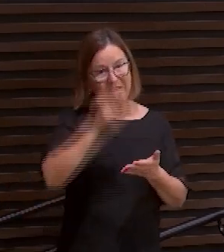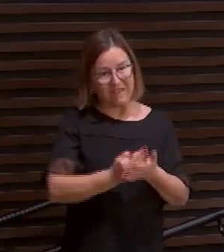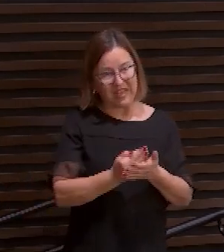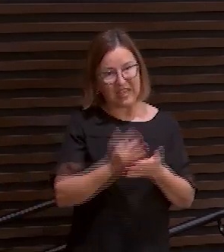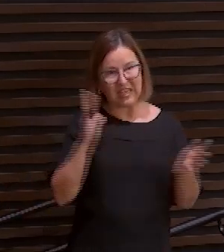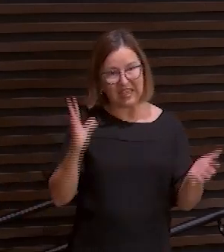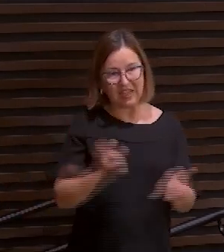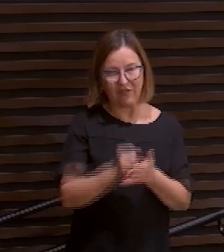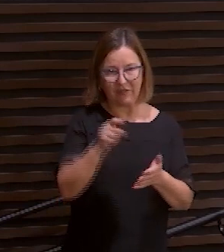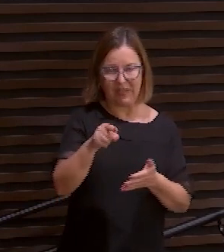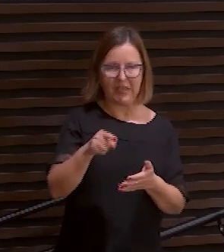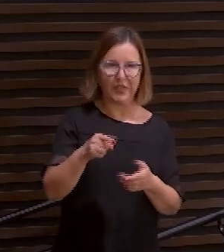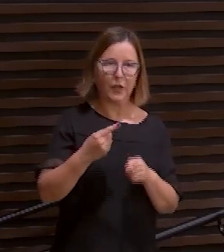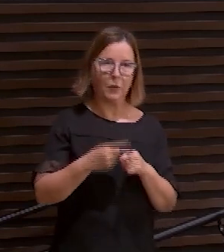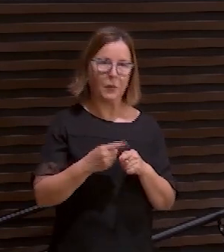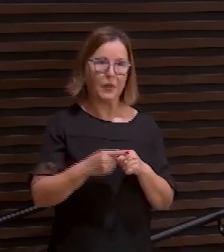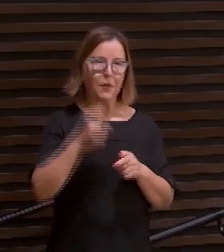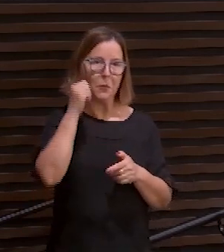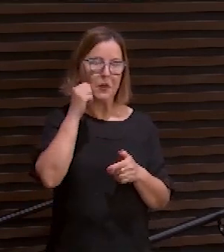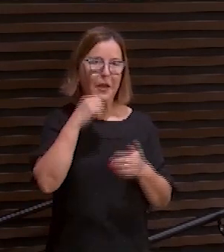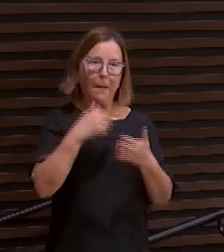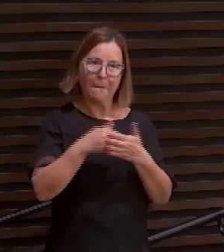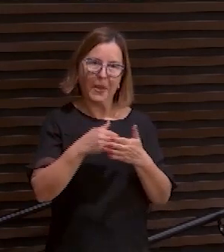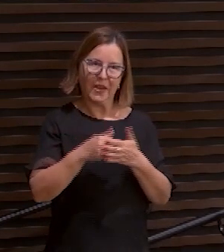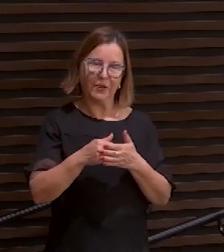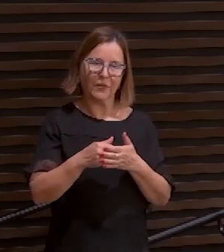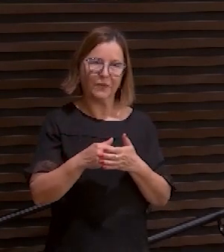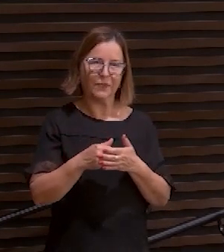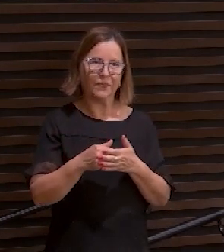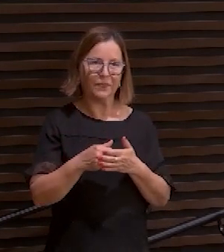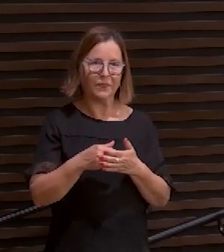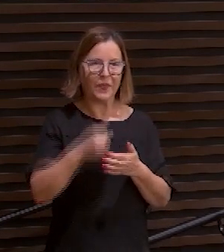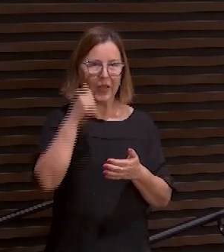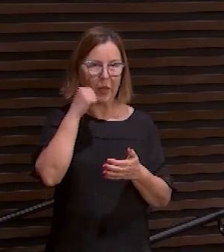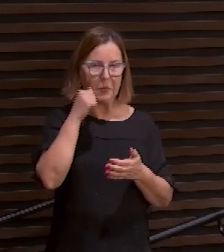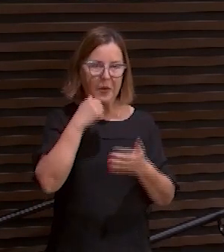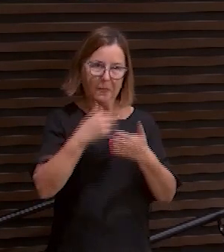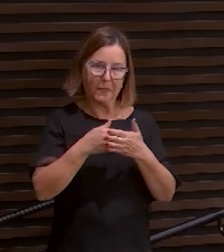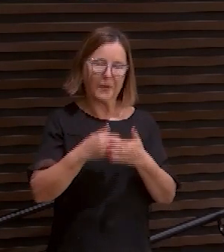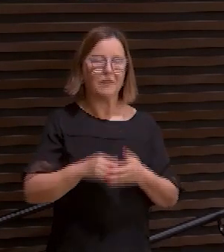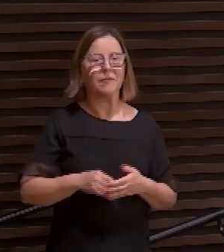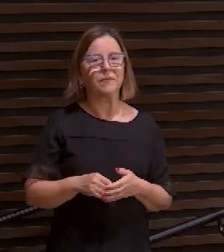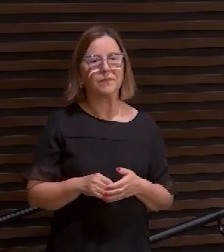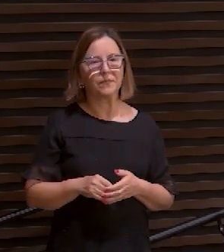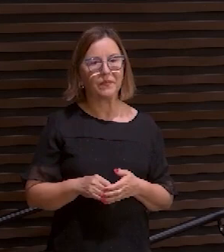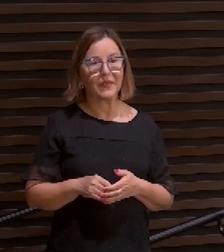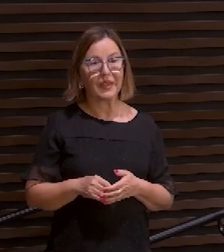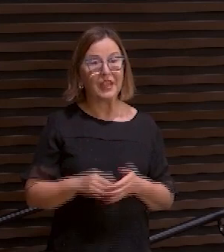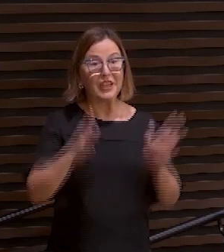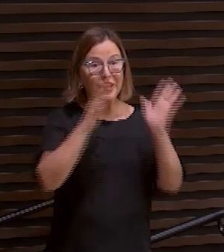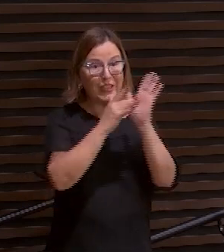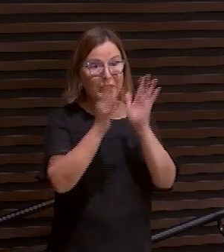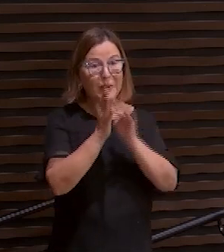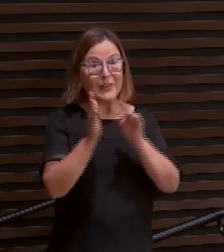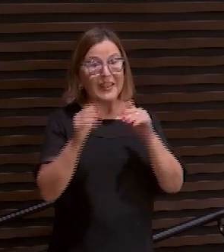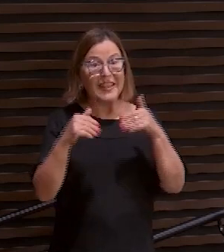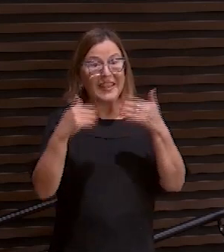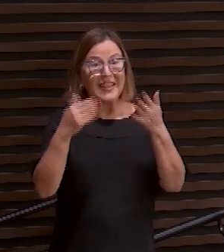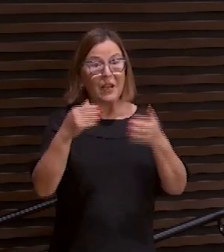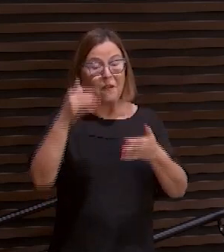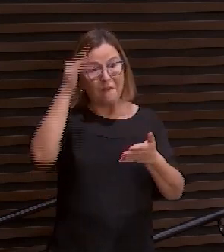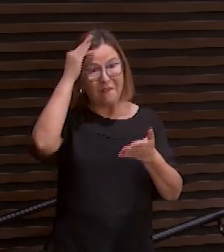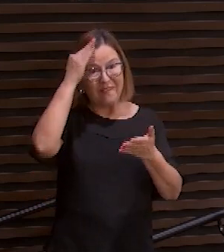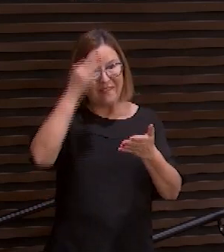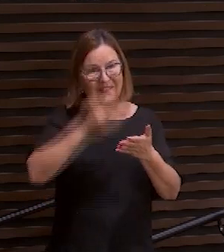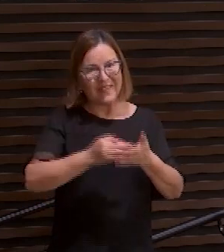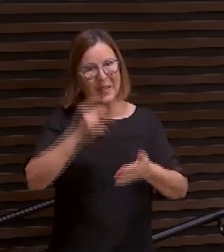estava perto dele. Ela estava se ligando a ele. Ele deu fé para ela crer